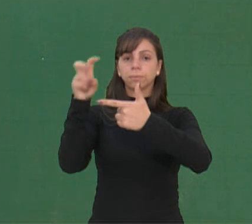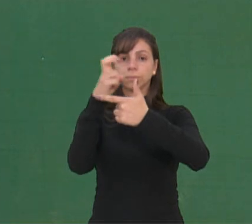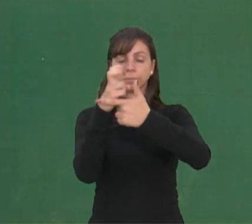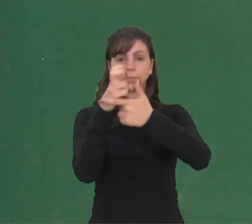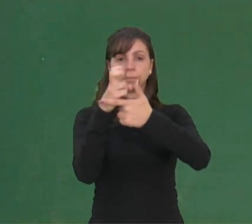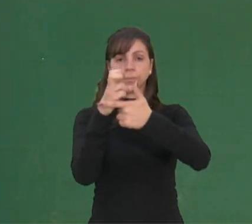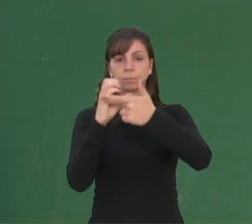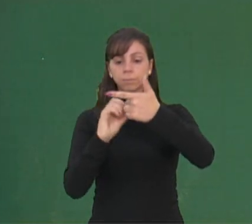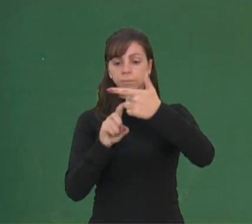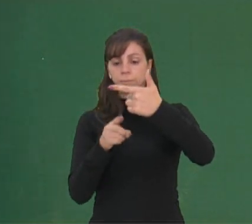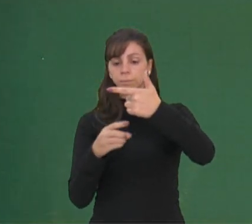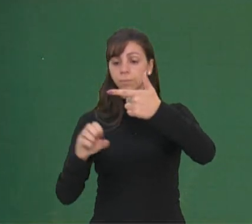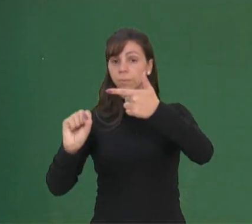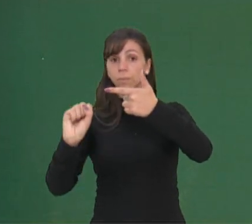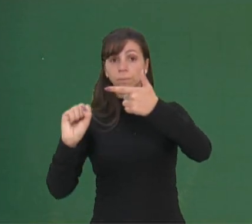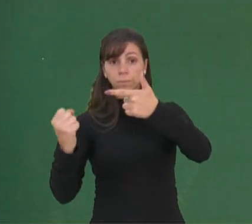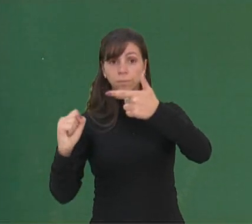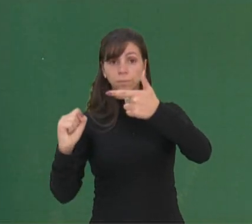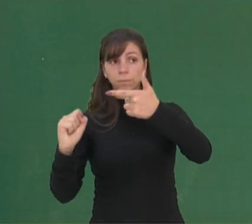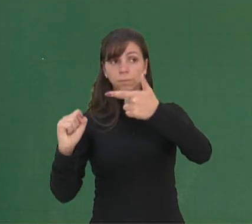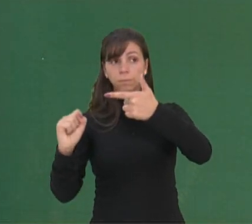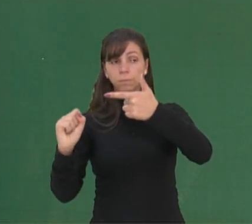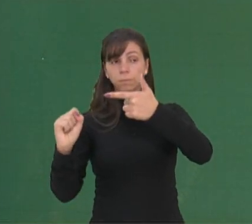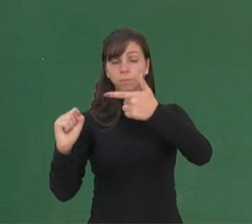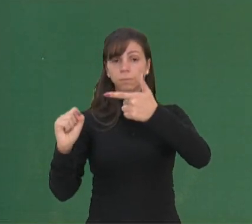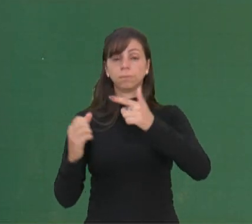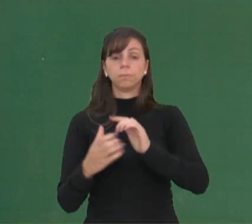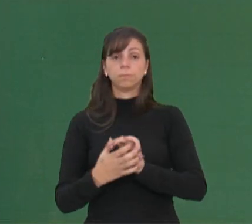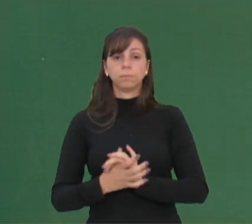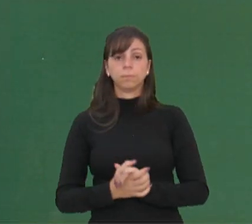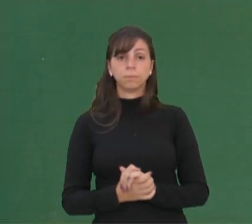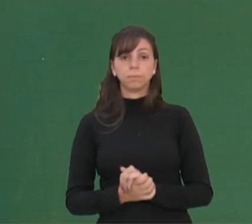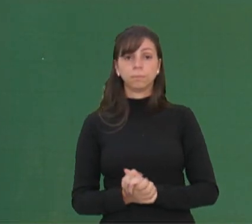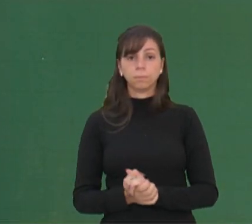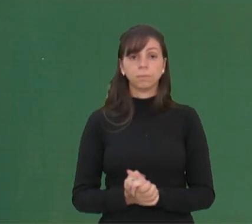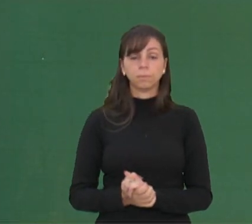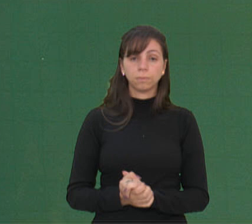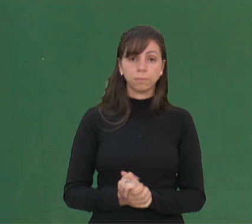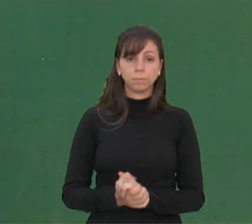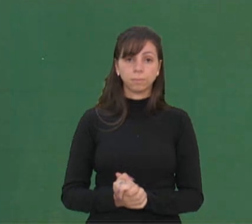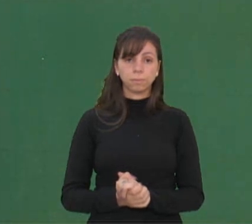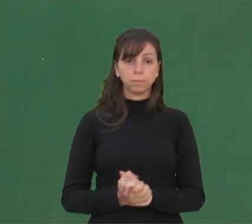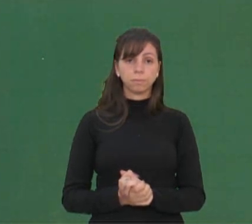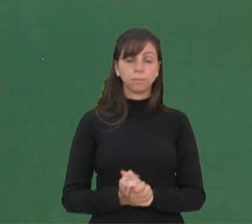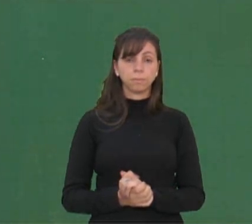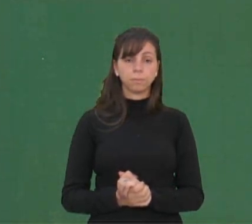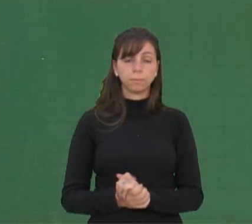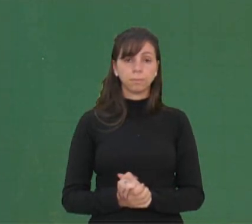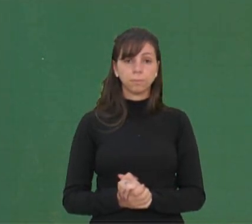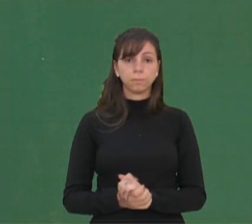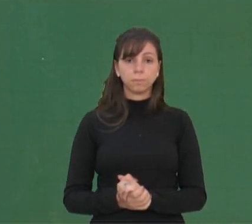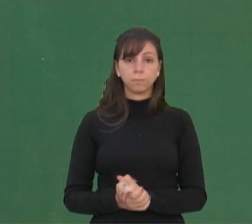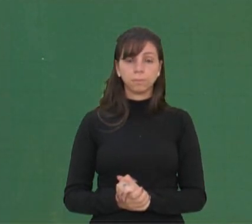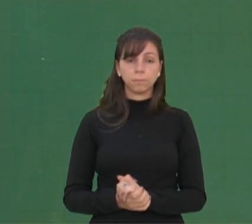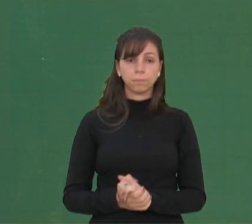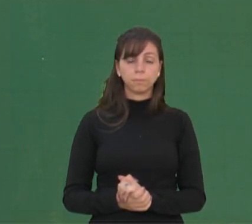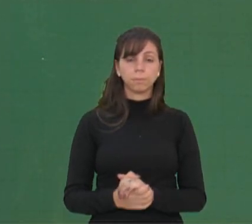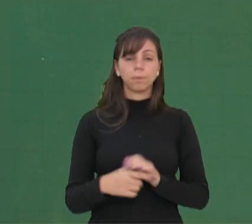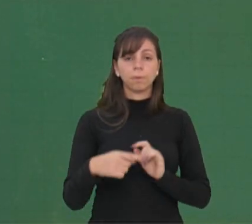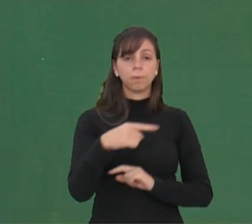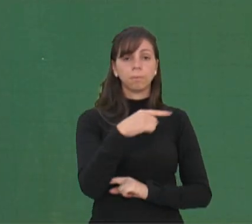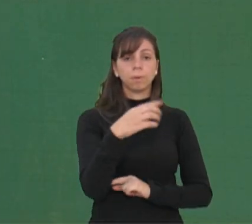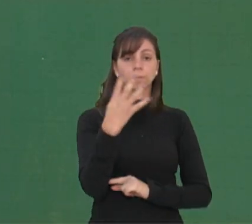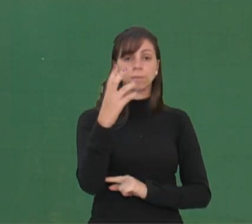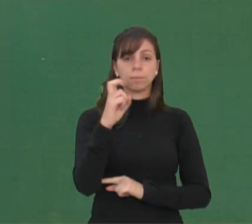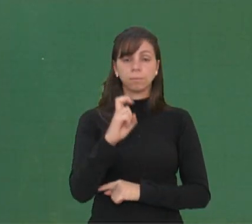8. 8 décimos vezes 5, 40 décimos, para 40, 0. Então, menos 4 quintos